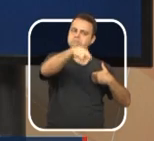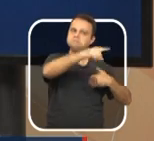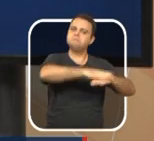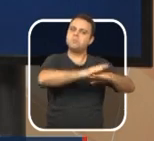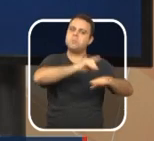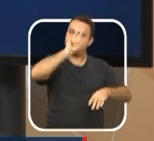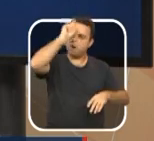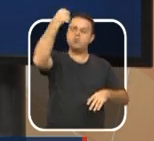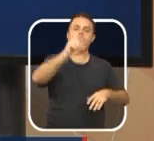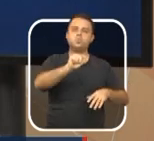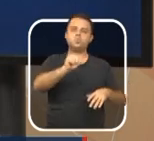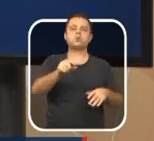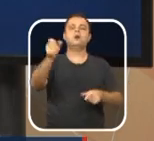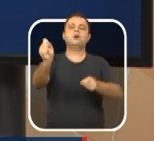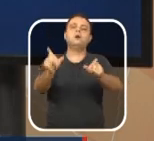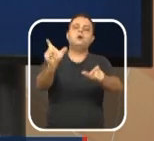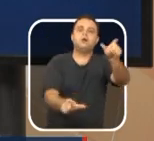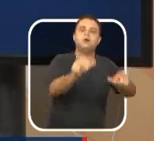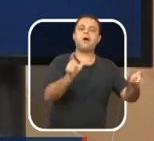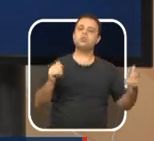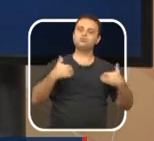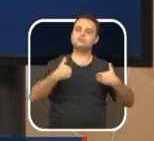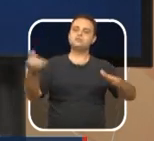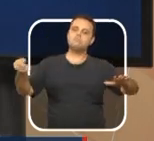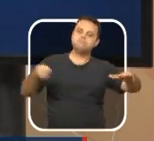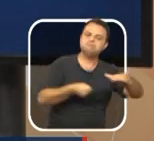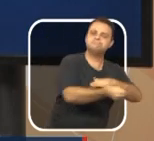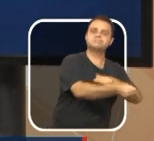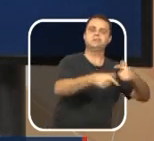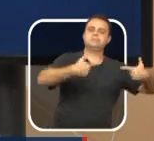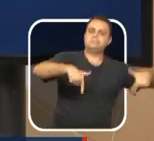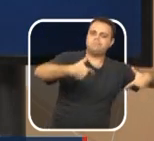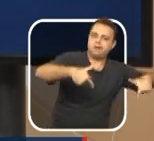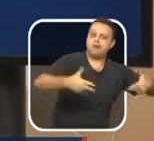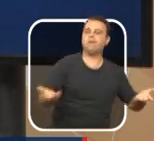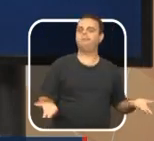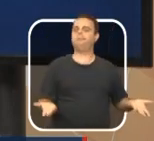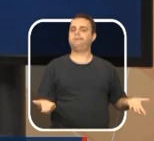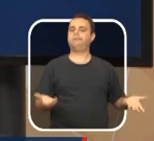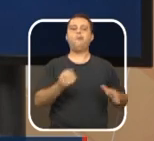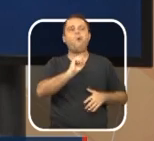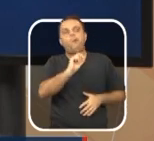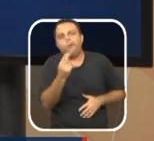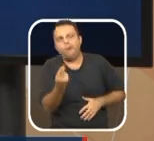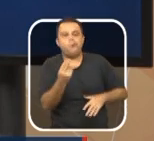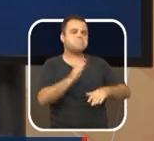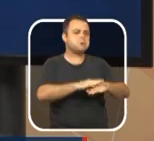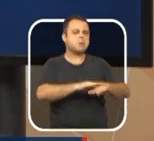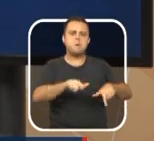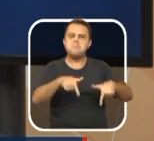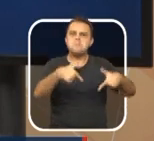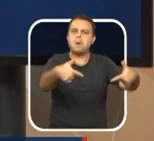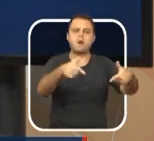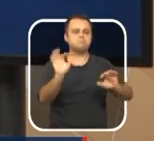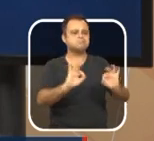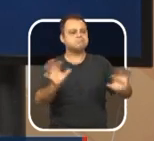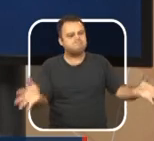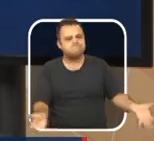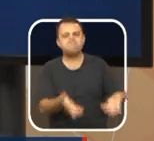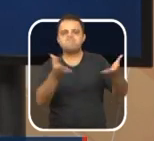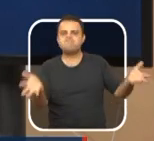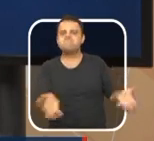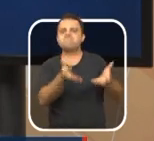inserção no mercado de trabalho de Pessoas com Transtorno do espectro autista ou que contribuam com projetos e